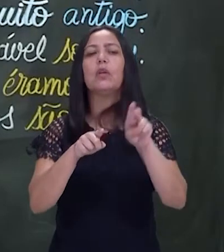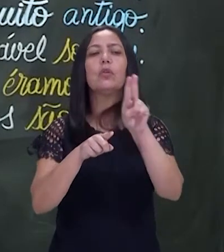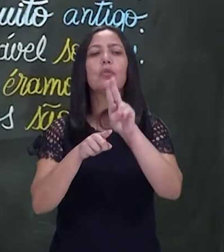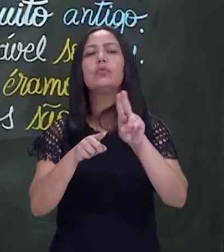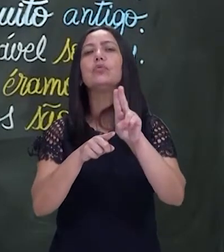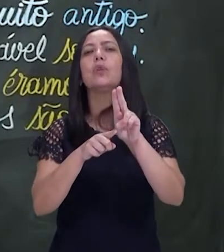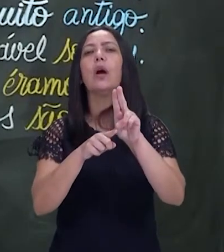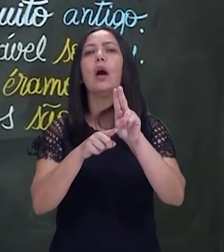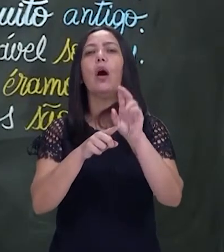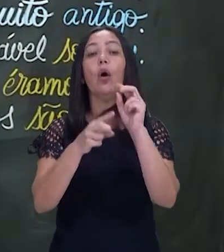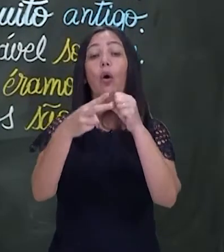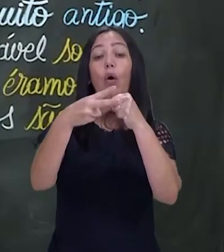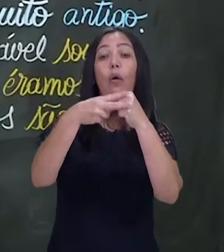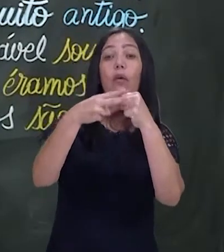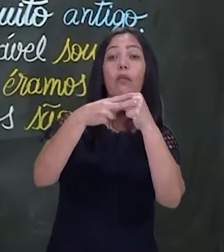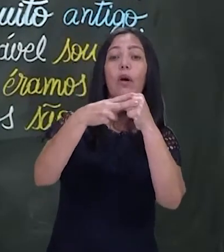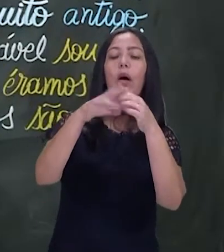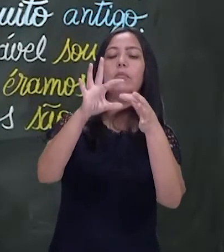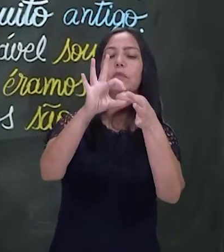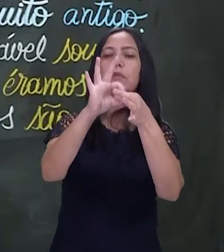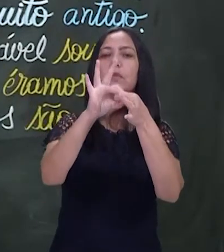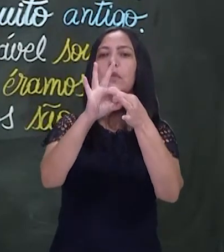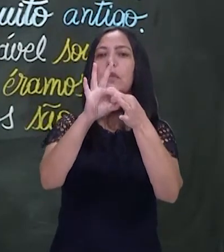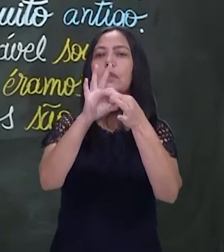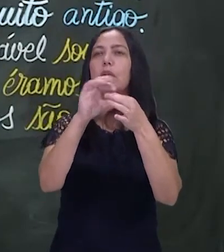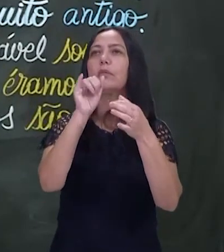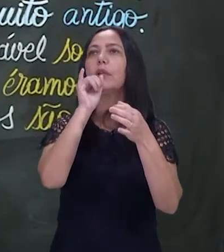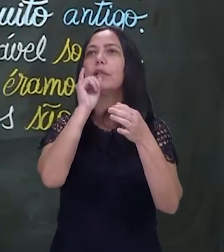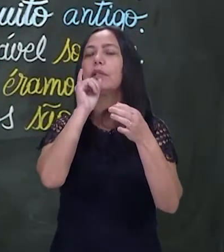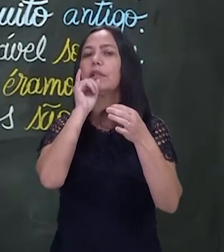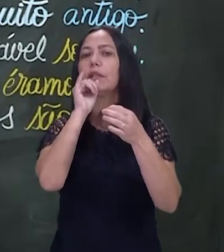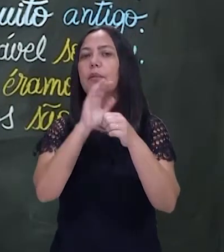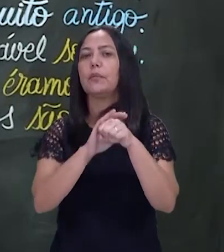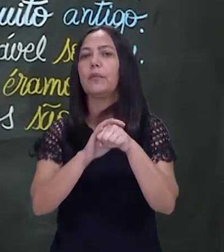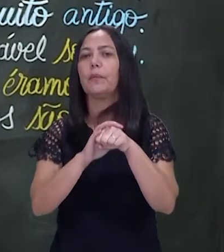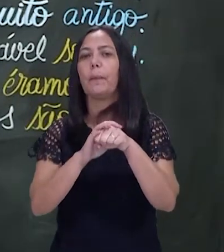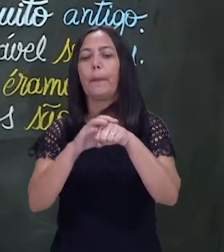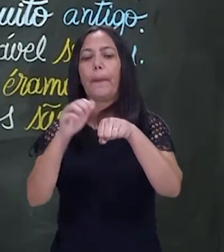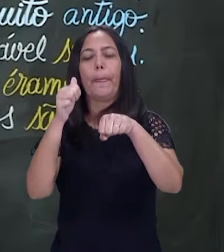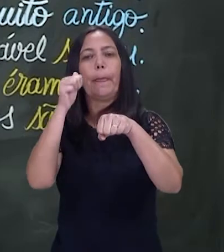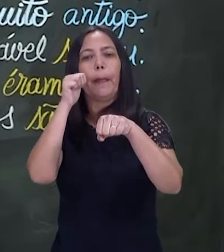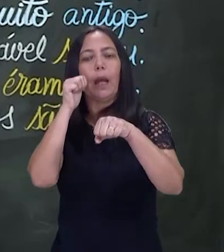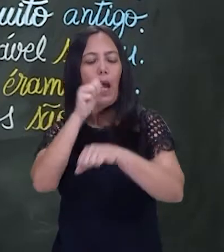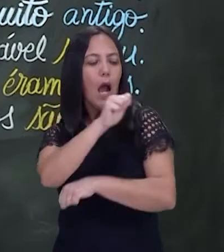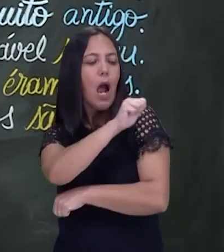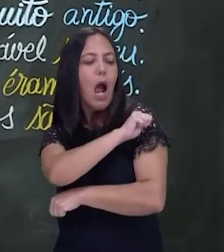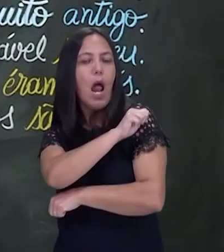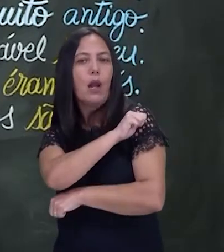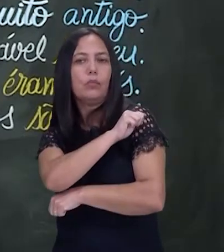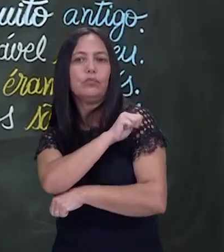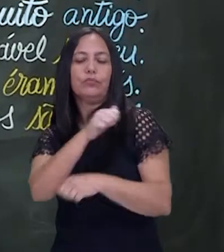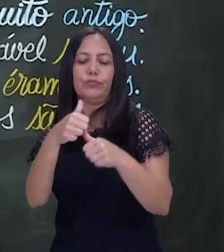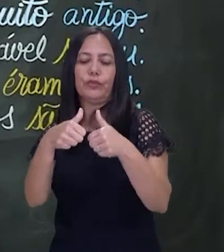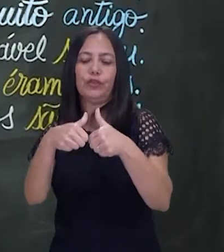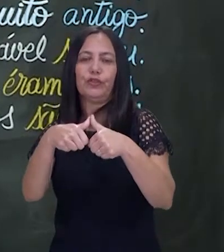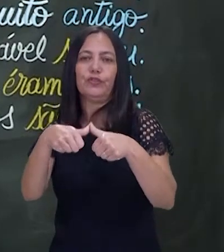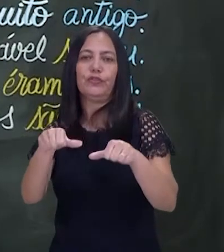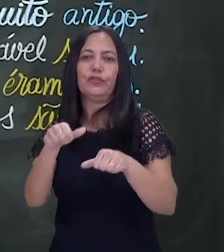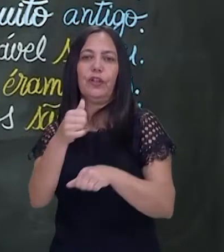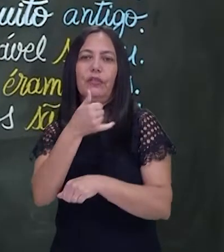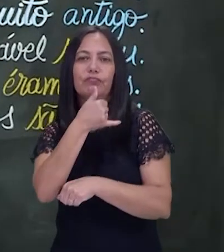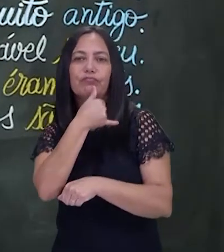usar o verbo andar com outra significação e outra construção como se diz por exemplo que a Bruna está triste